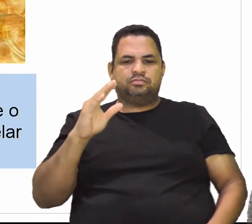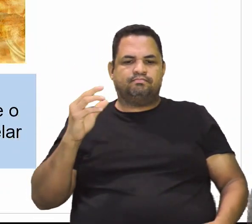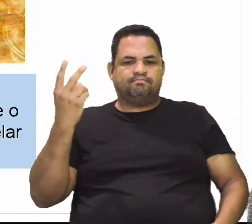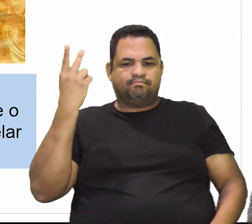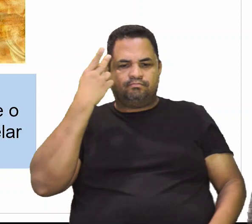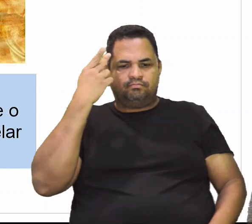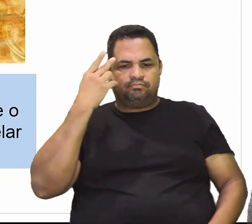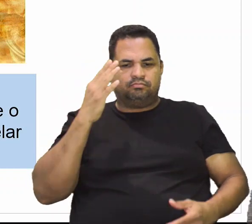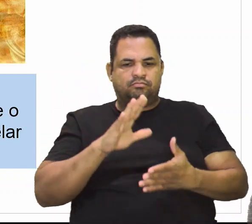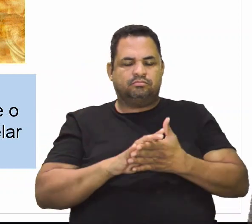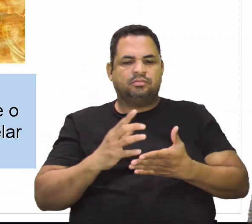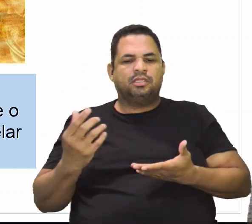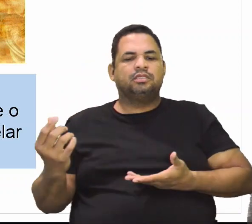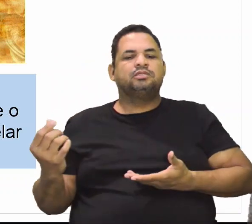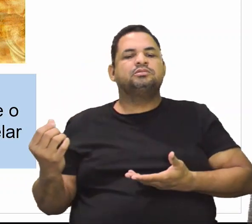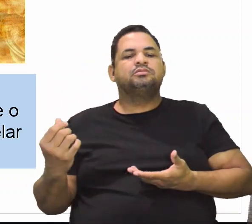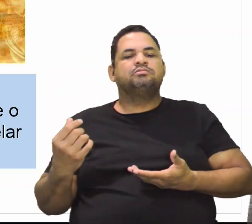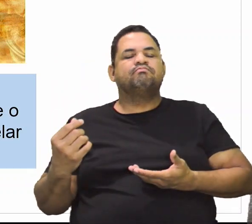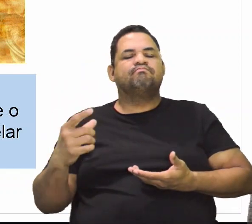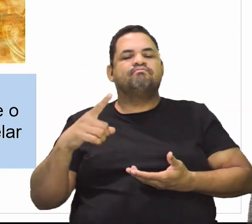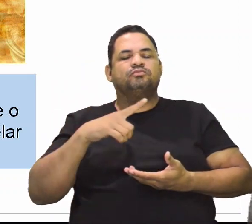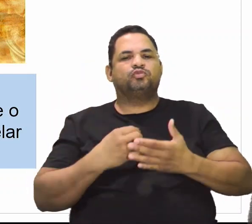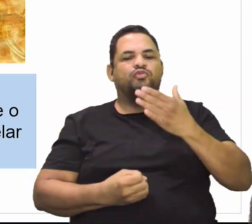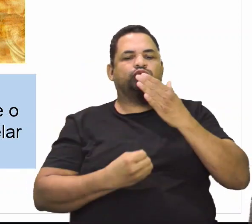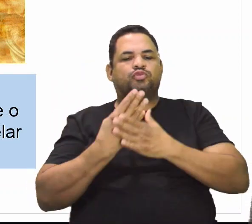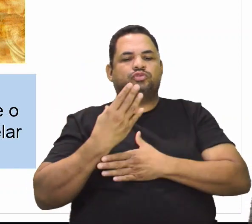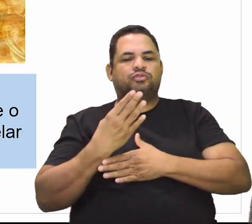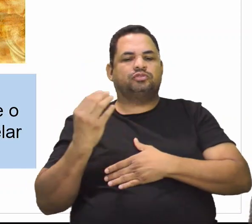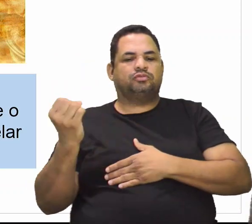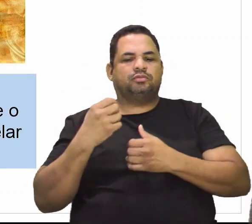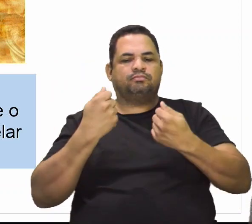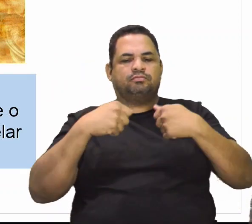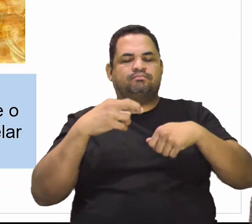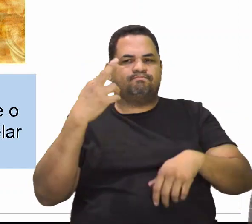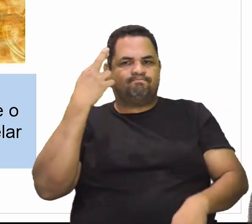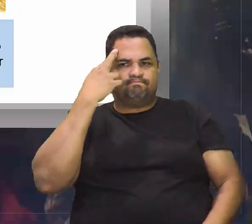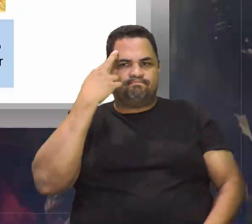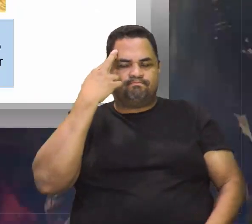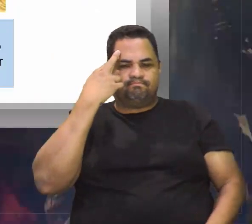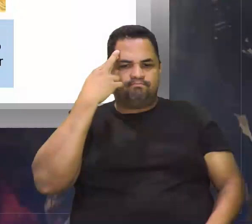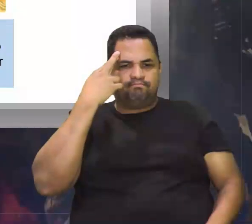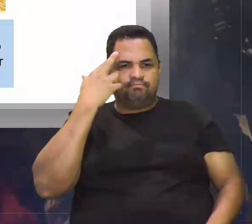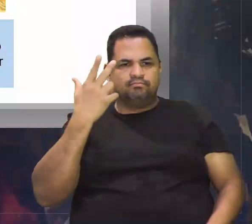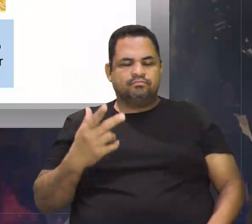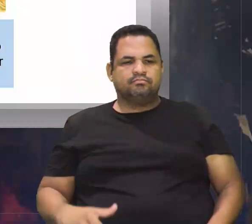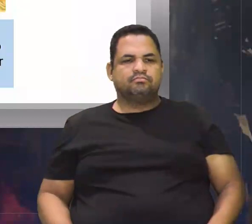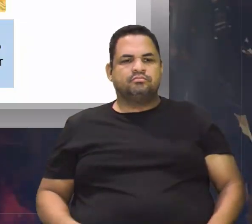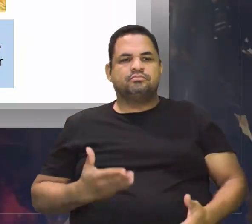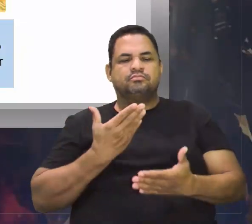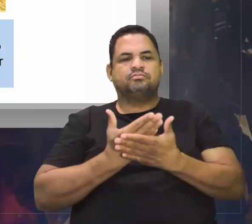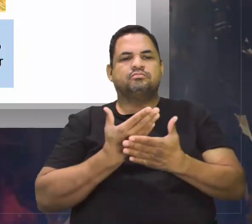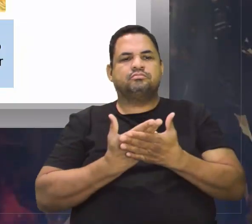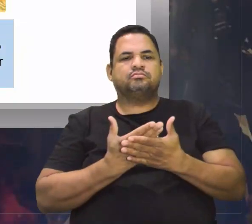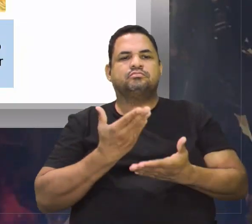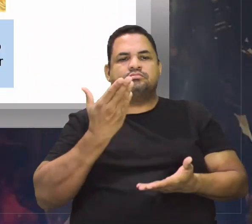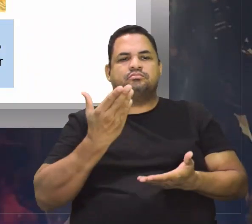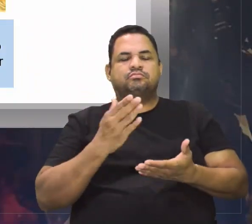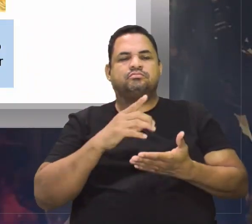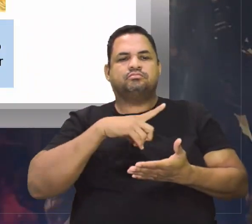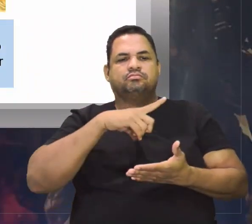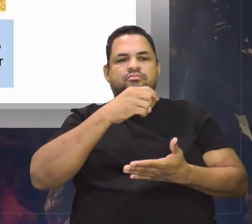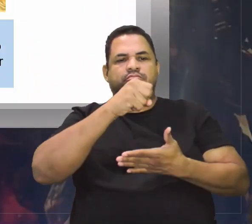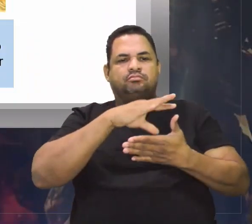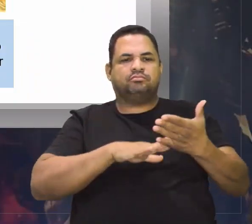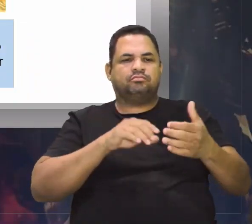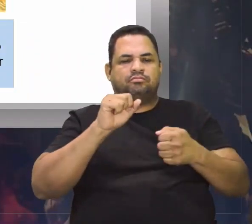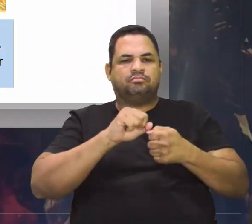ganham novos argumentos racionais. E isso foi que nós vimos na nossa aula, mas vocês têm uma atividade para